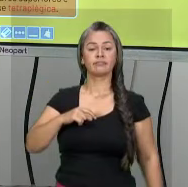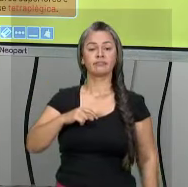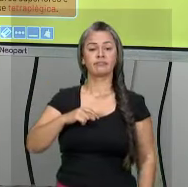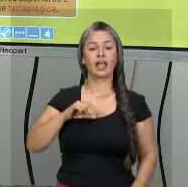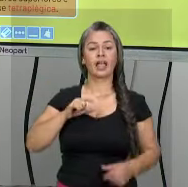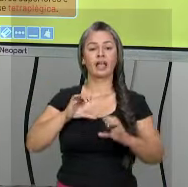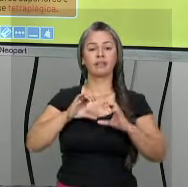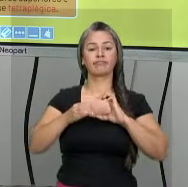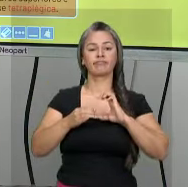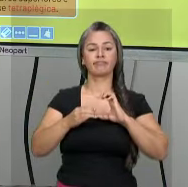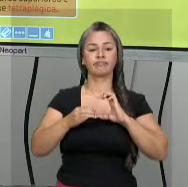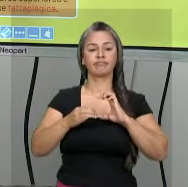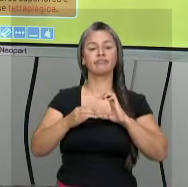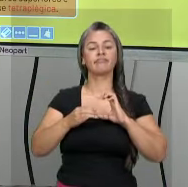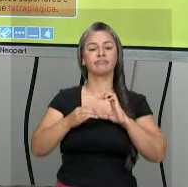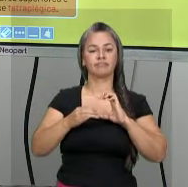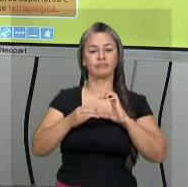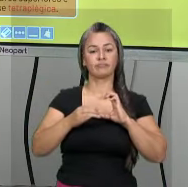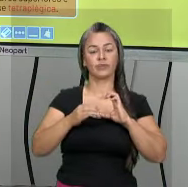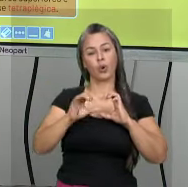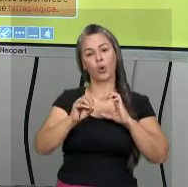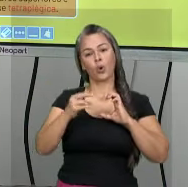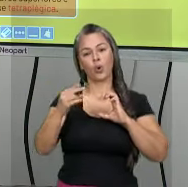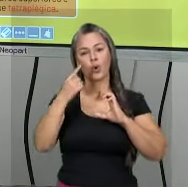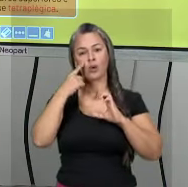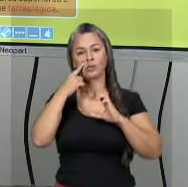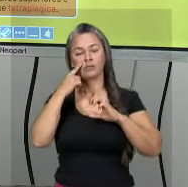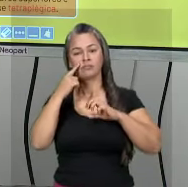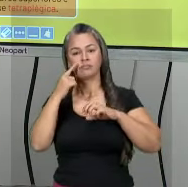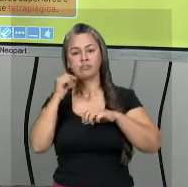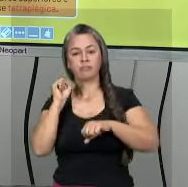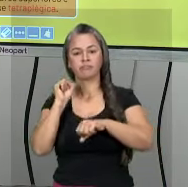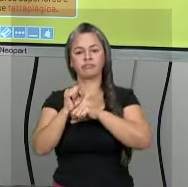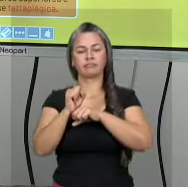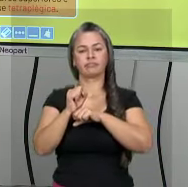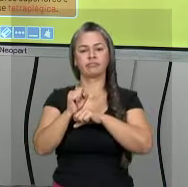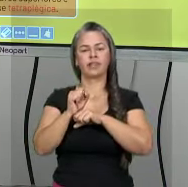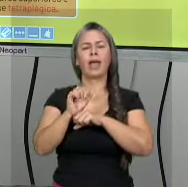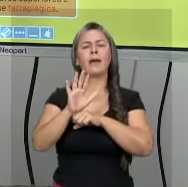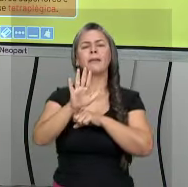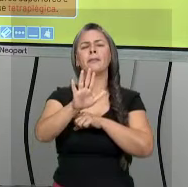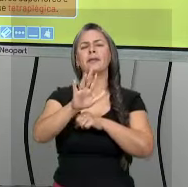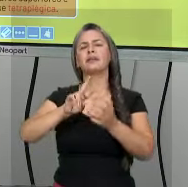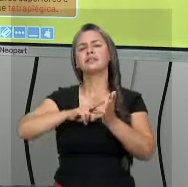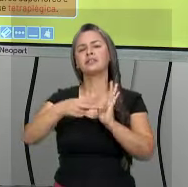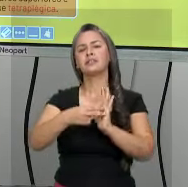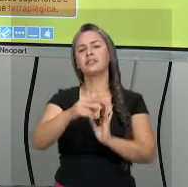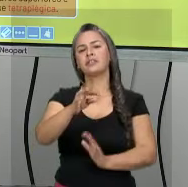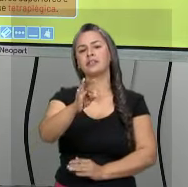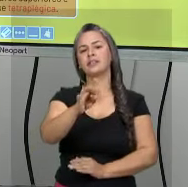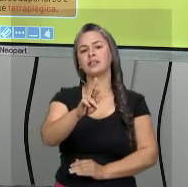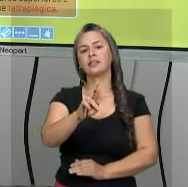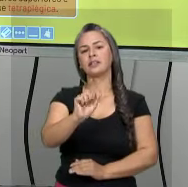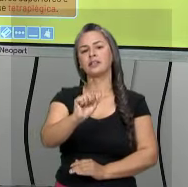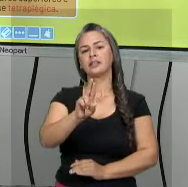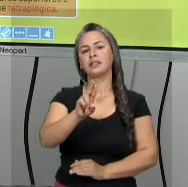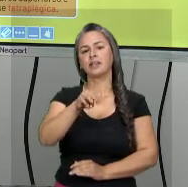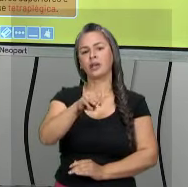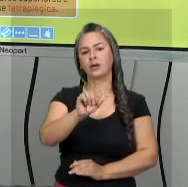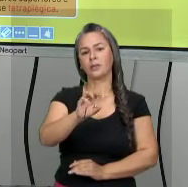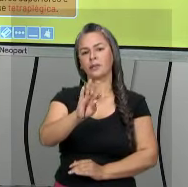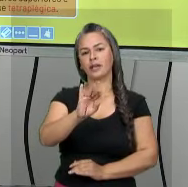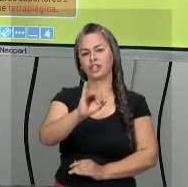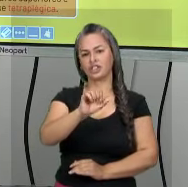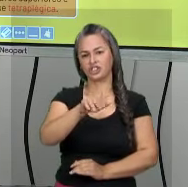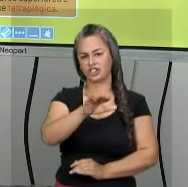de paralisia provocados por traumatismos. O que é traumatismos? É um impacto, é um choque. Por exemplo, a